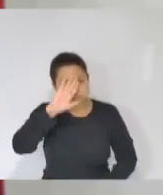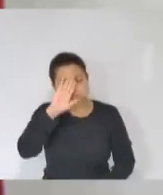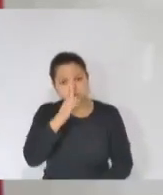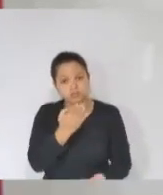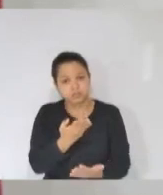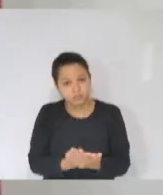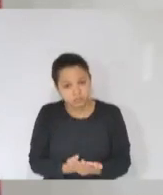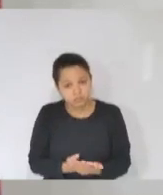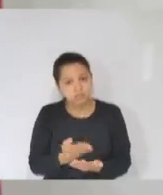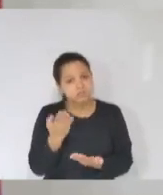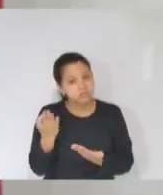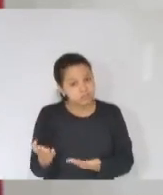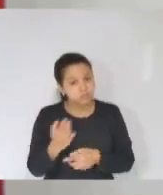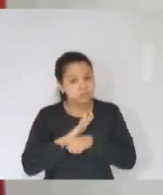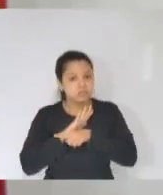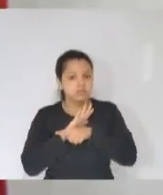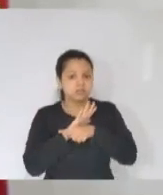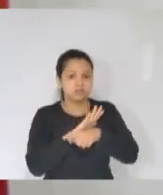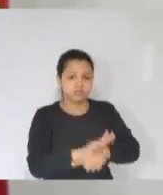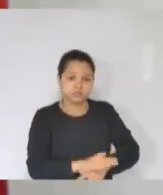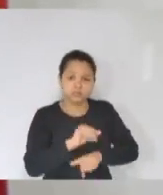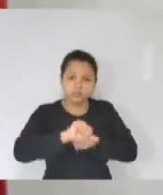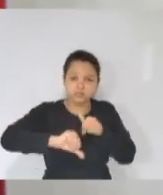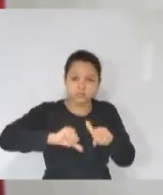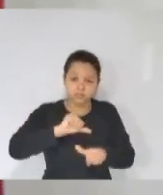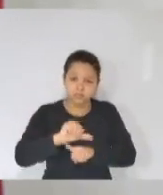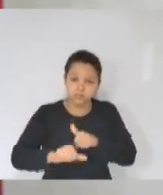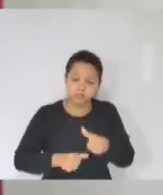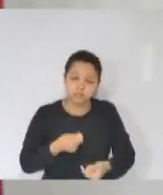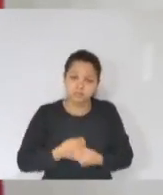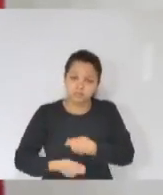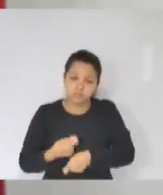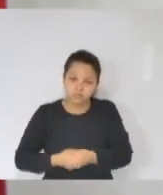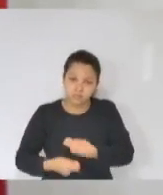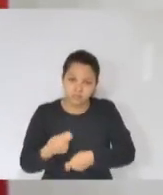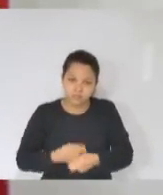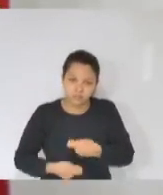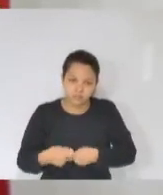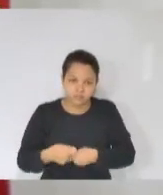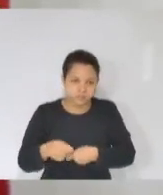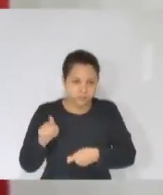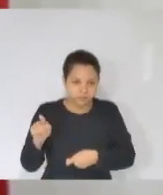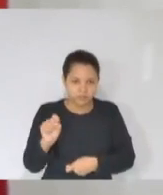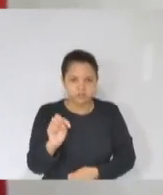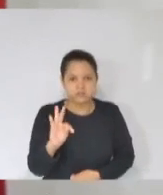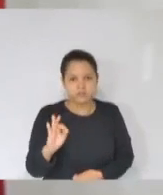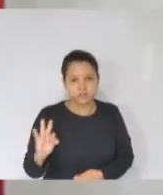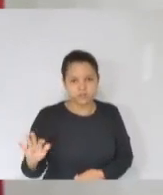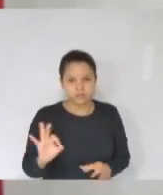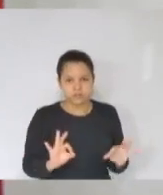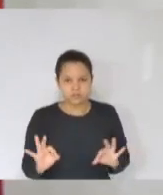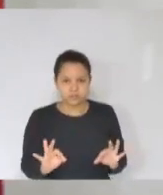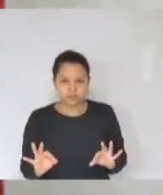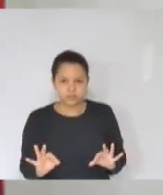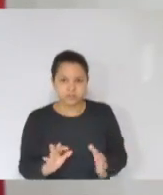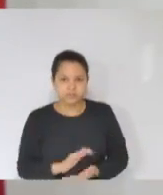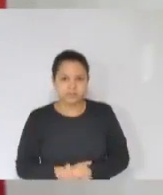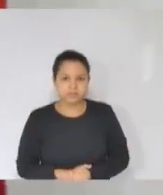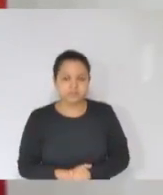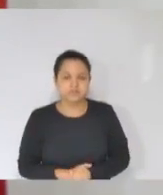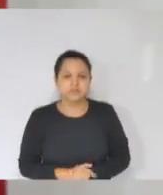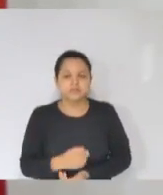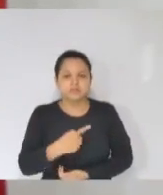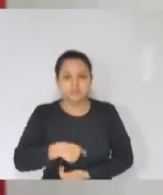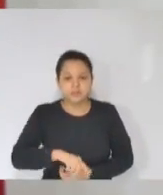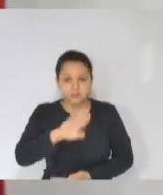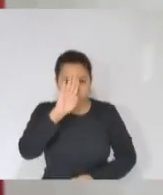ele possa revogar isso na parte administrativa, que não vá para o Supremo. Então, assim, a gente